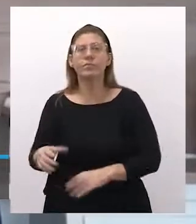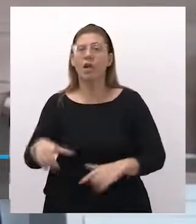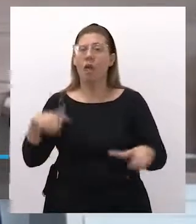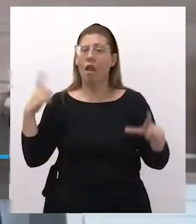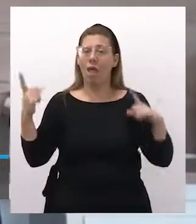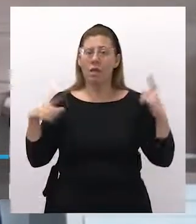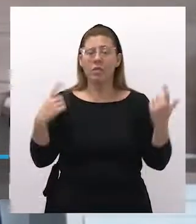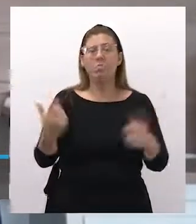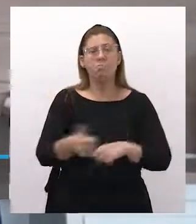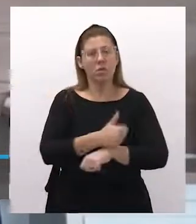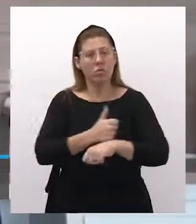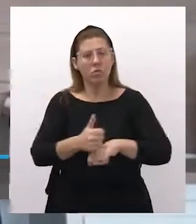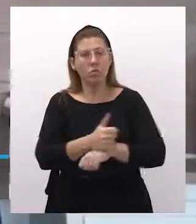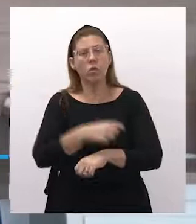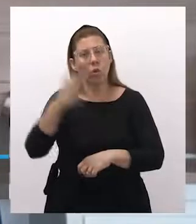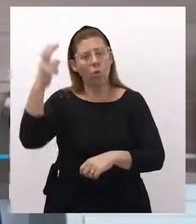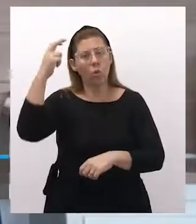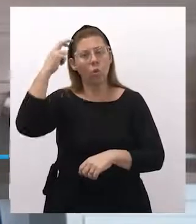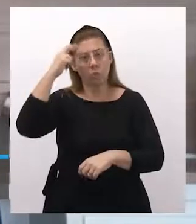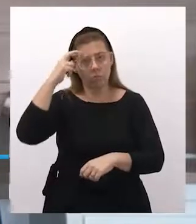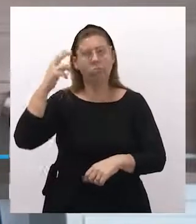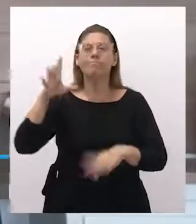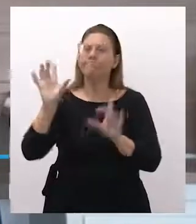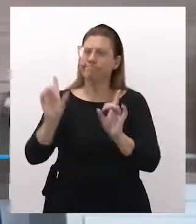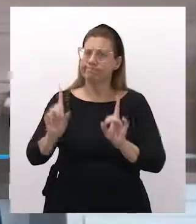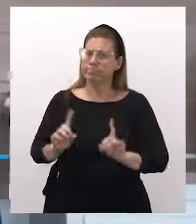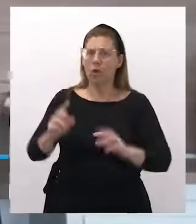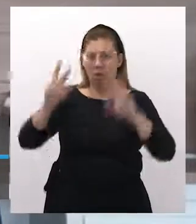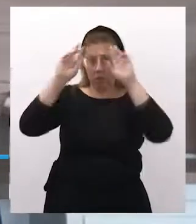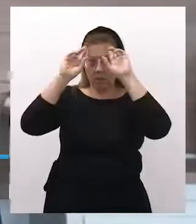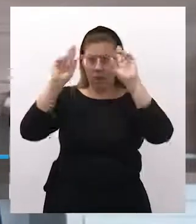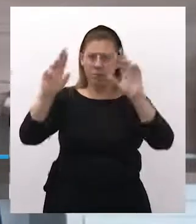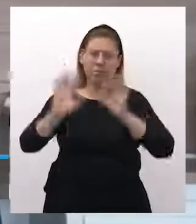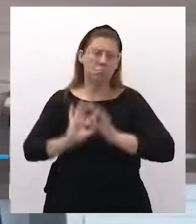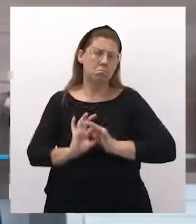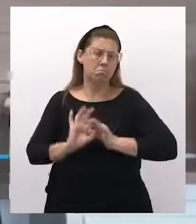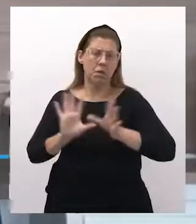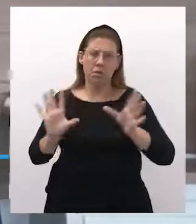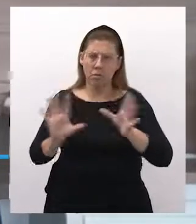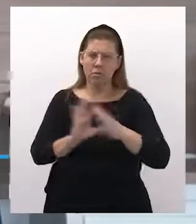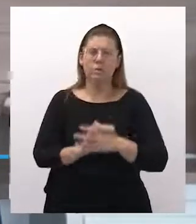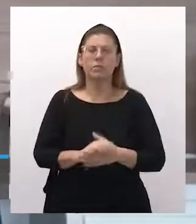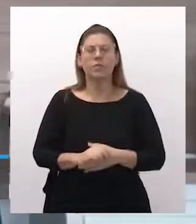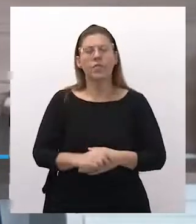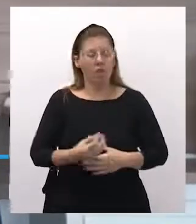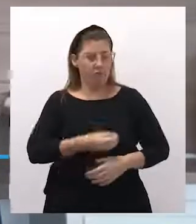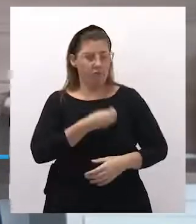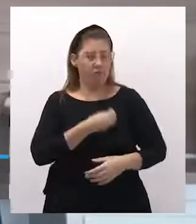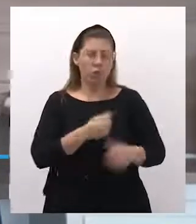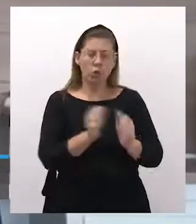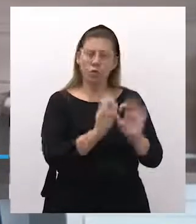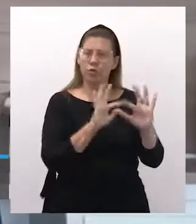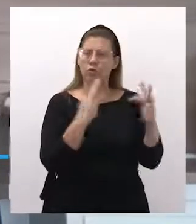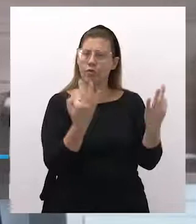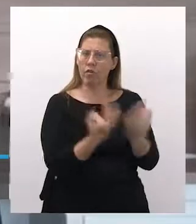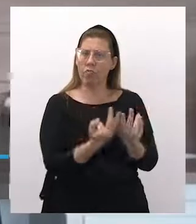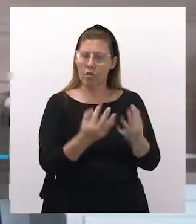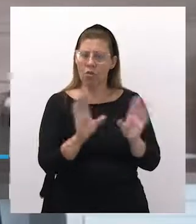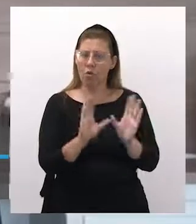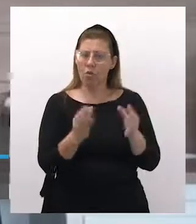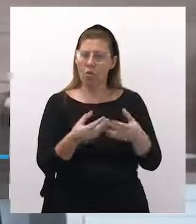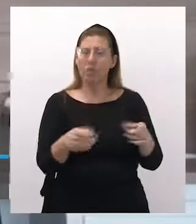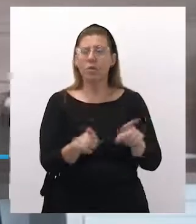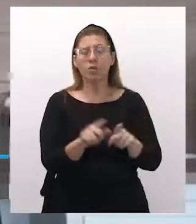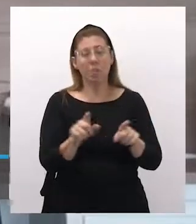à profissionalização, à cultura, à dignidade, ao respeito, à liberdade e à convivência familiar e comunitária, além